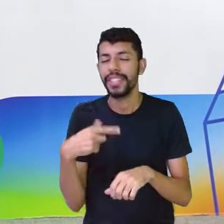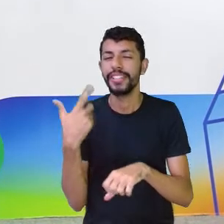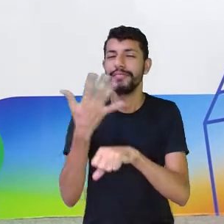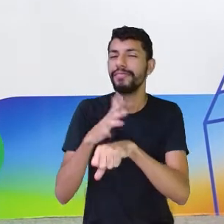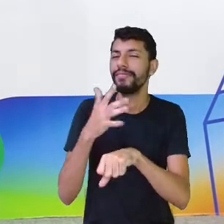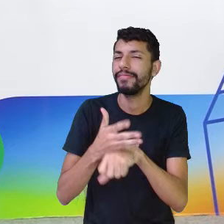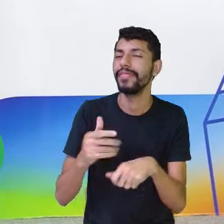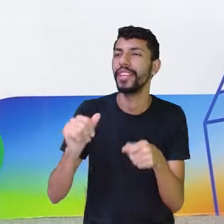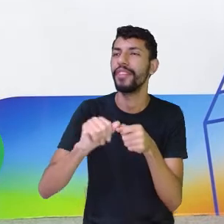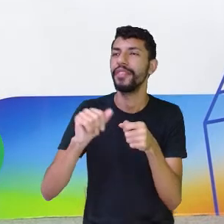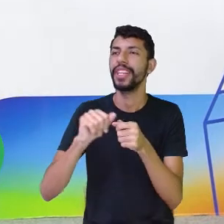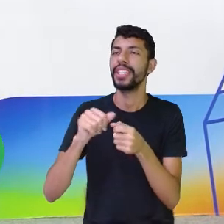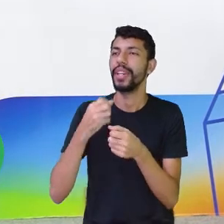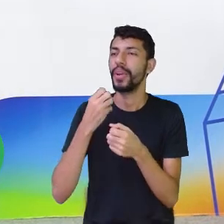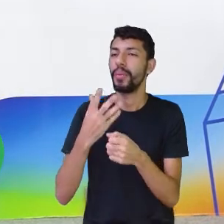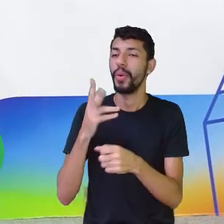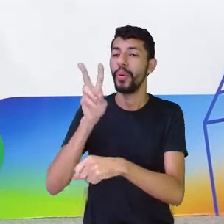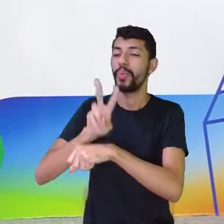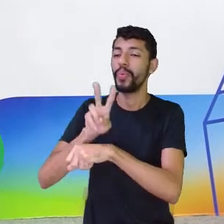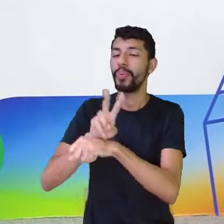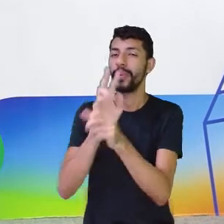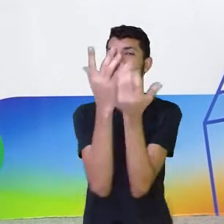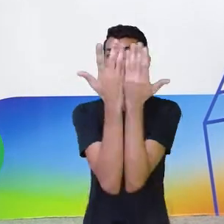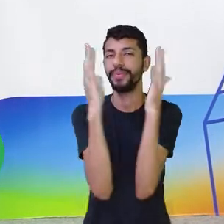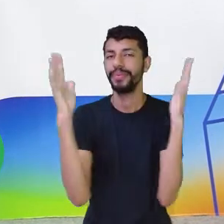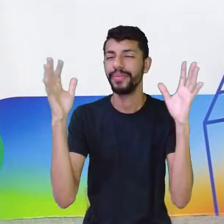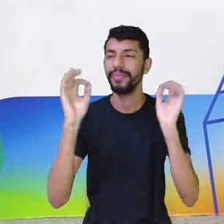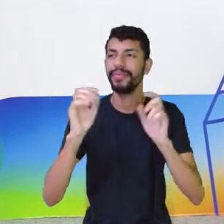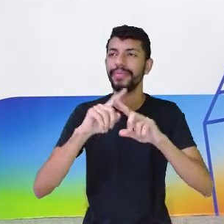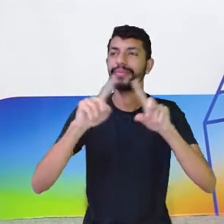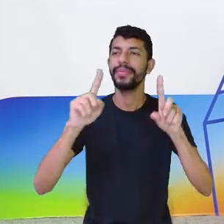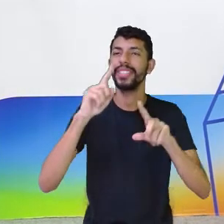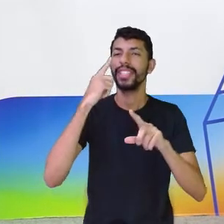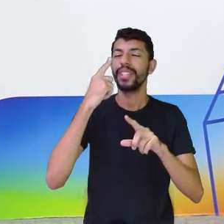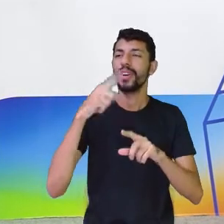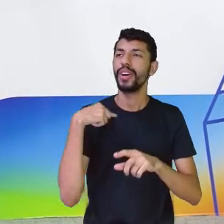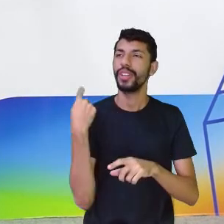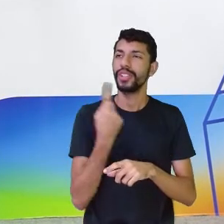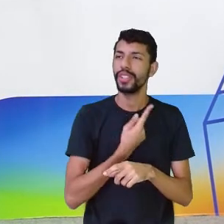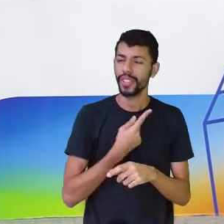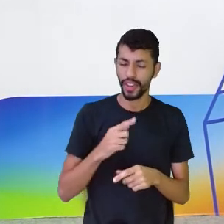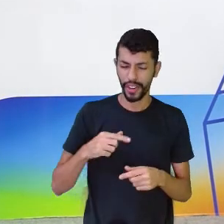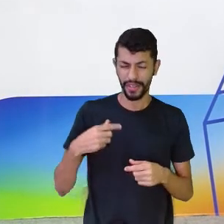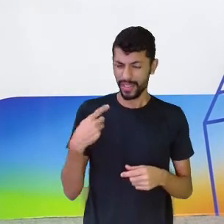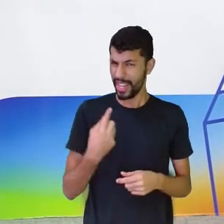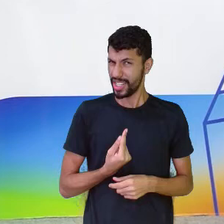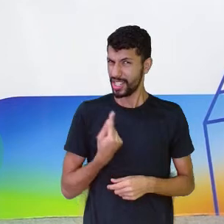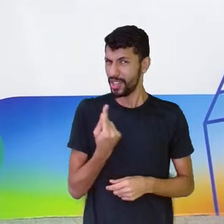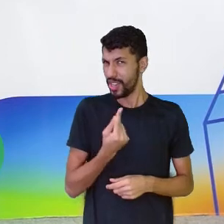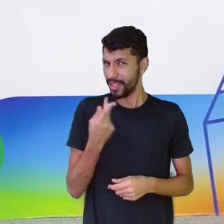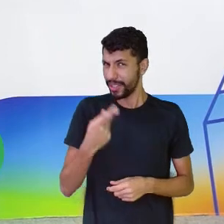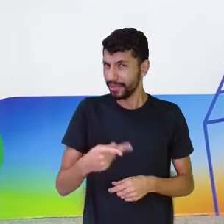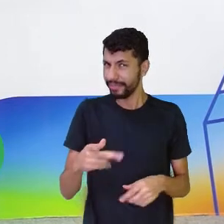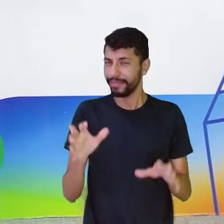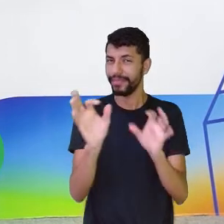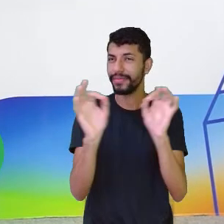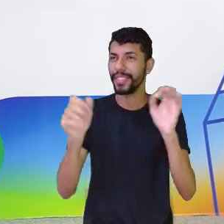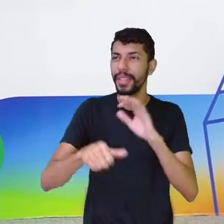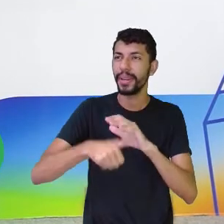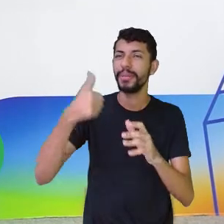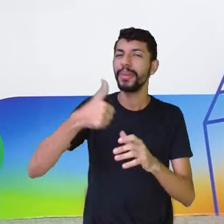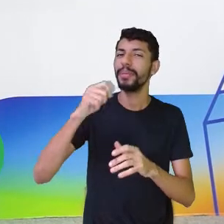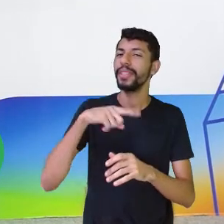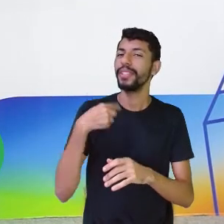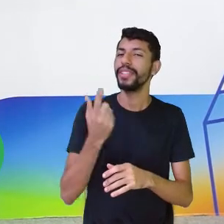práticas aí de preservação do meio ambiente, mas nós não estaremos sozinhos aqui. Primeiro nós